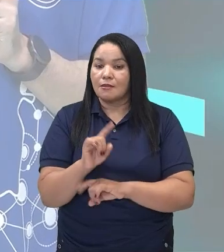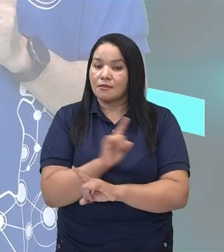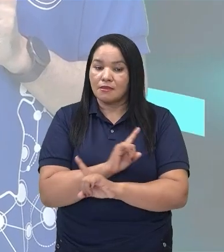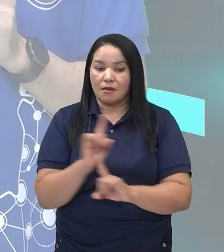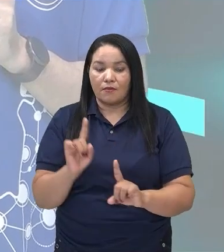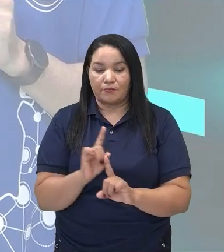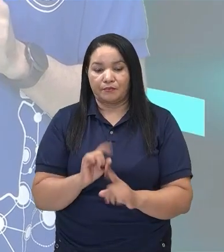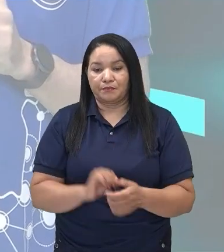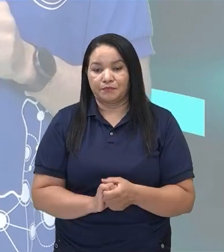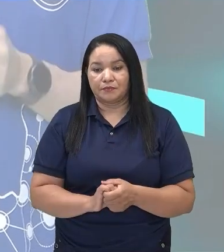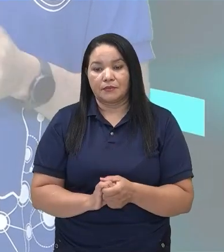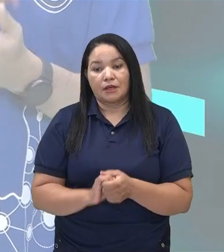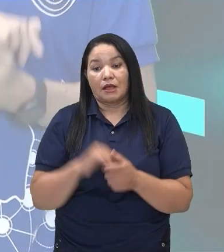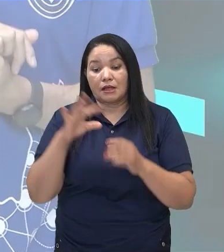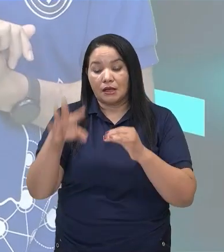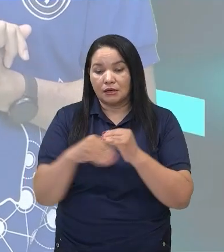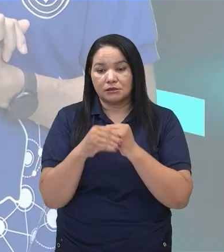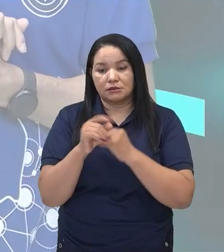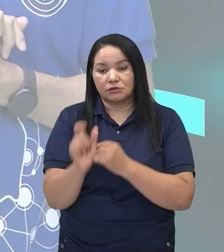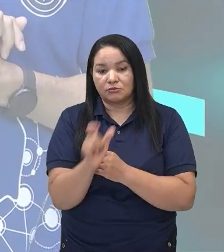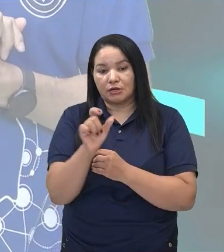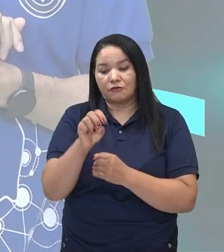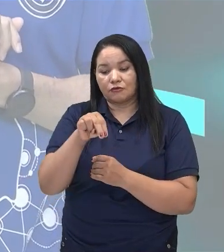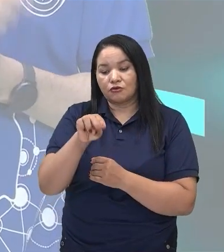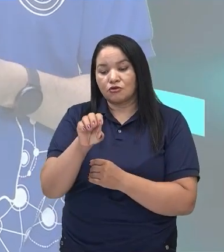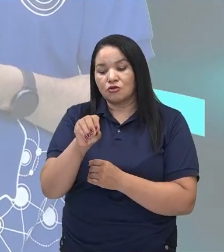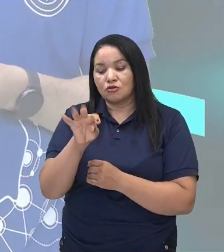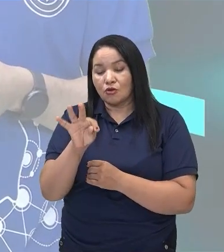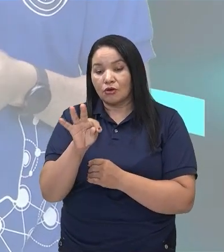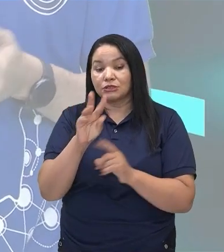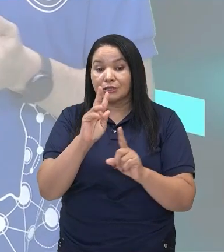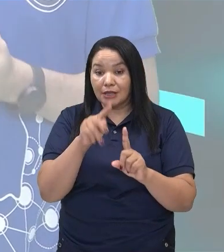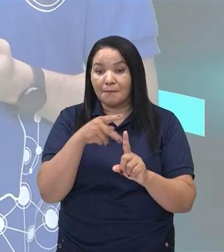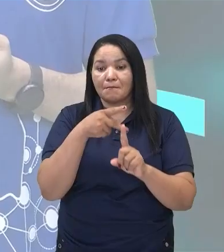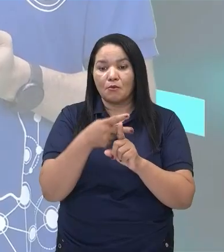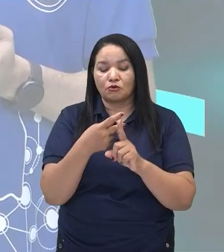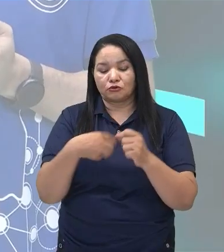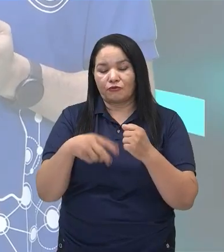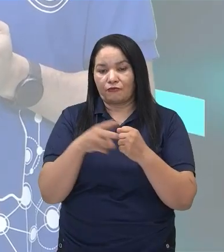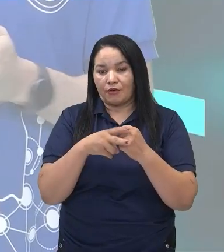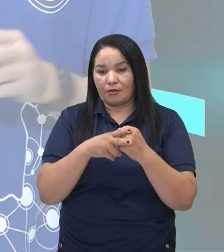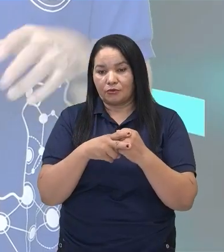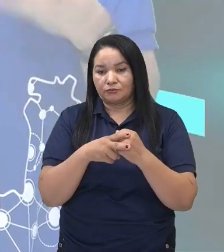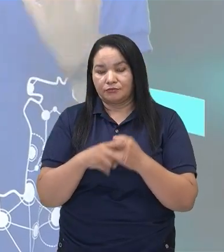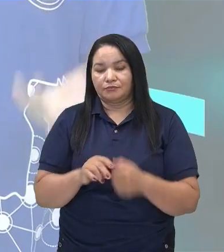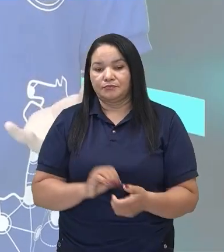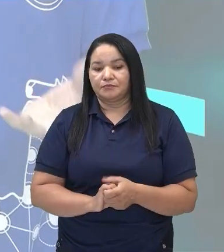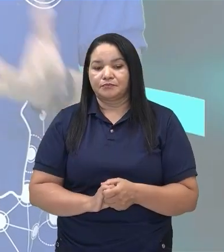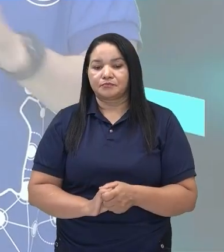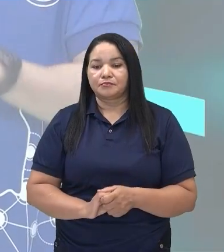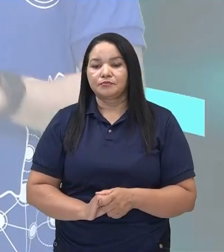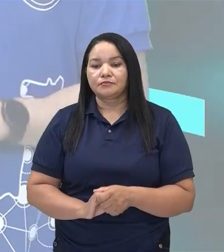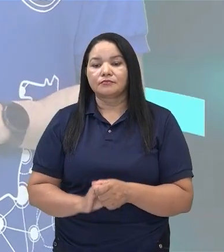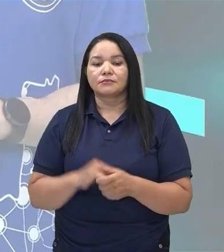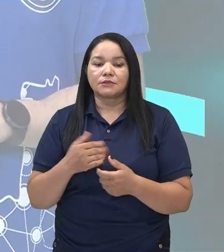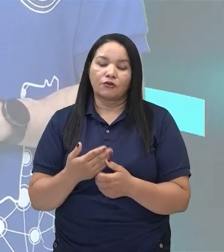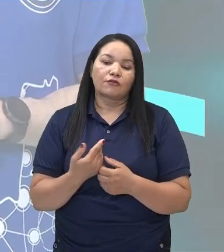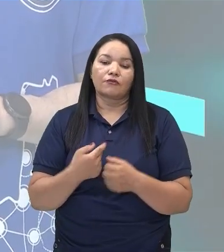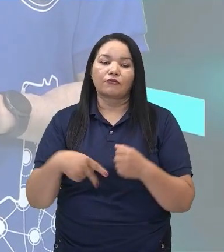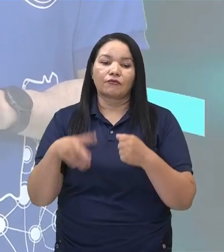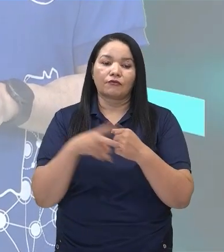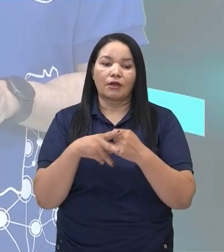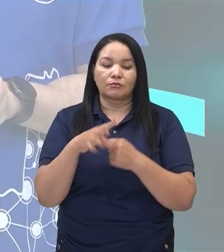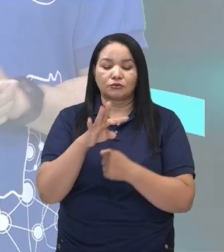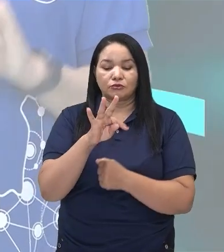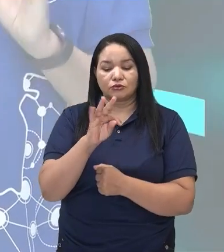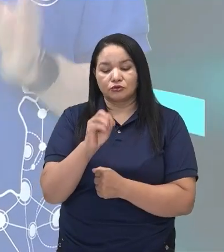colocar o not sempre após o verbo, tá? Nesse caso aqui, como nós estamos falando de verbo to be, obviamente ele vai estar presente nessas